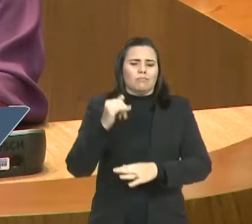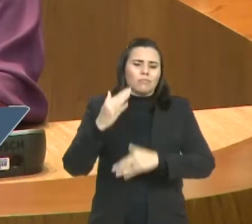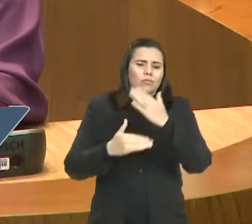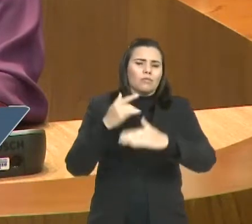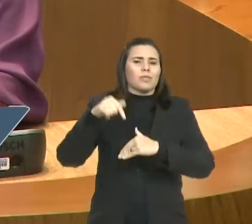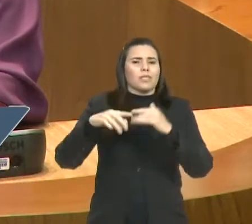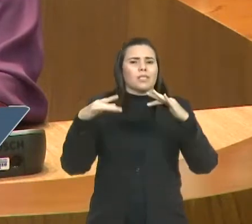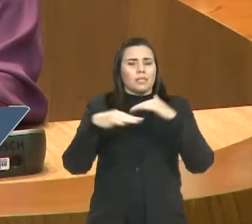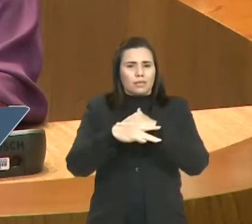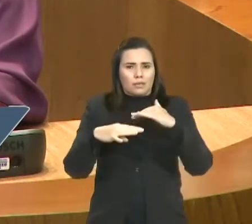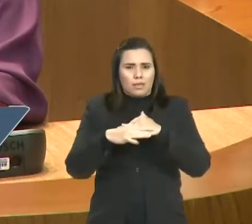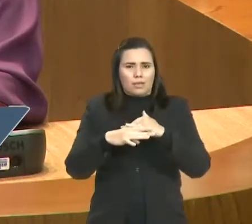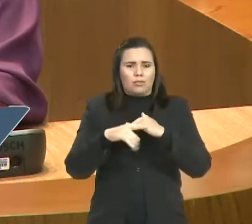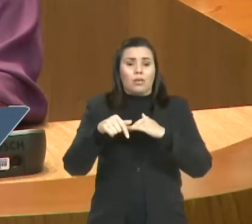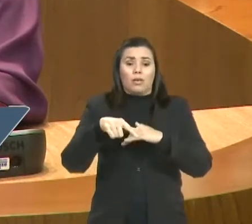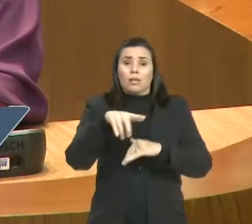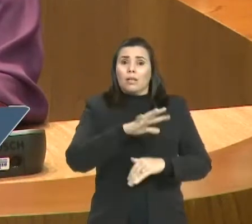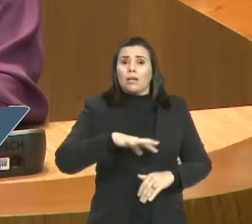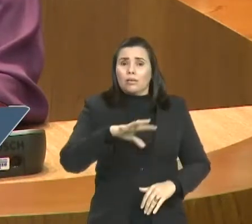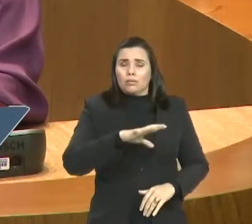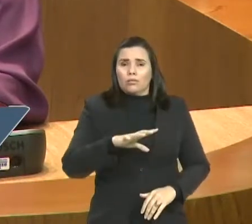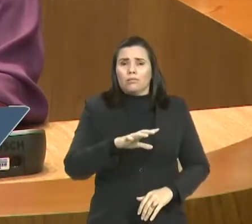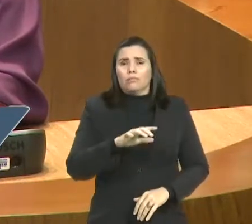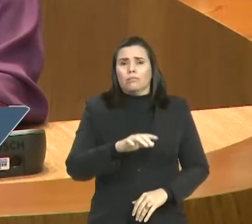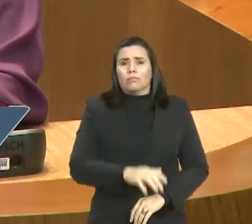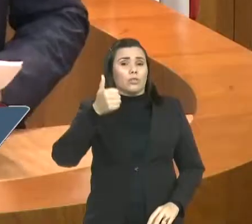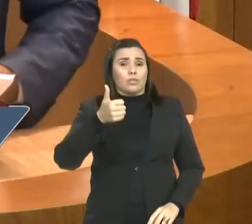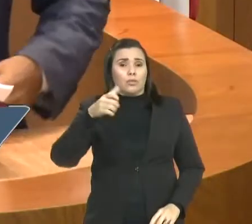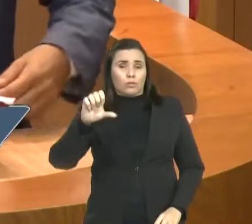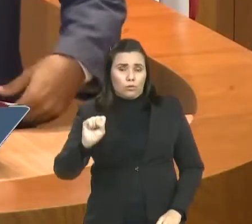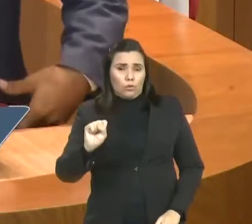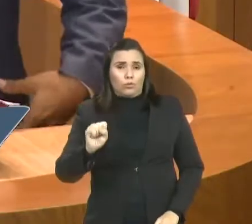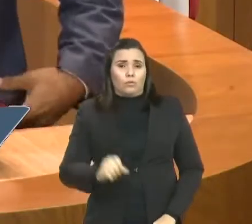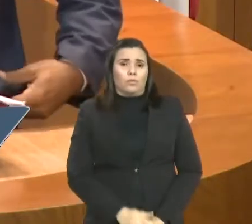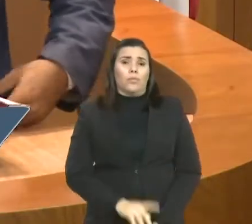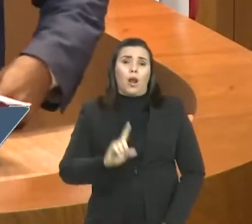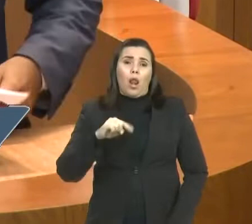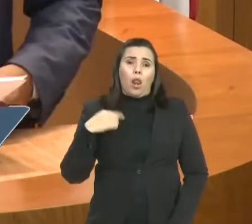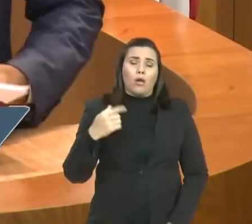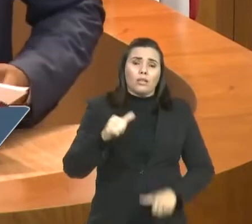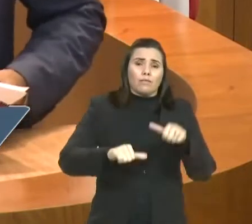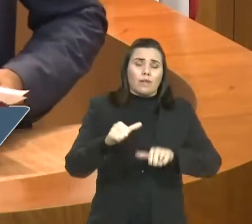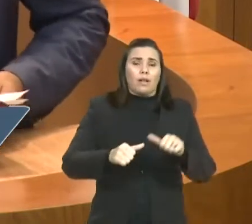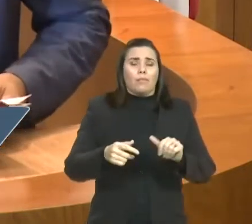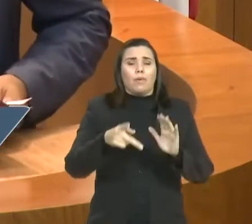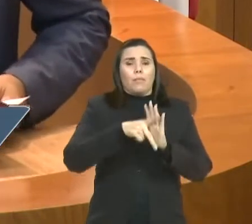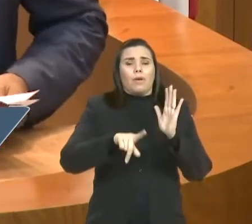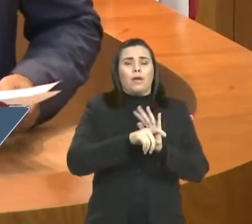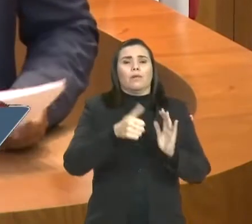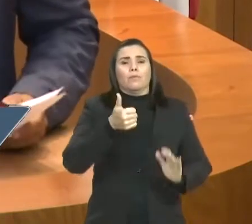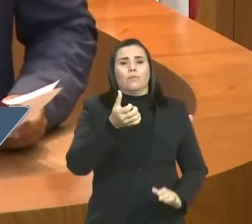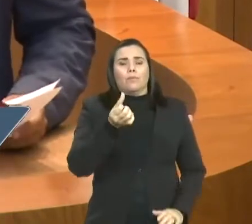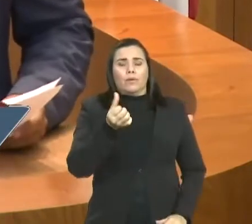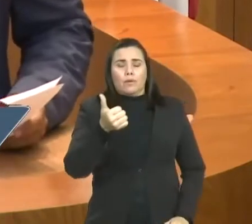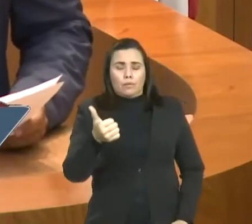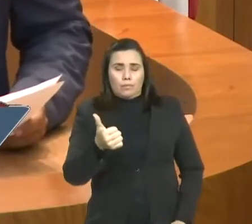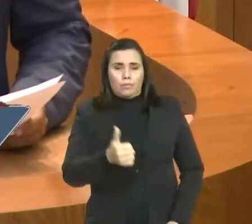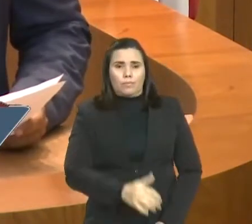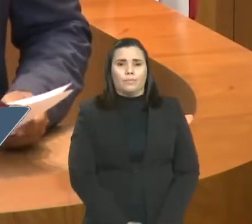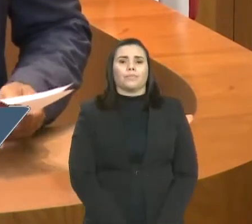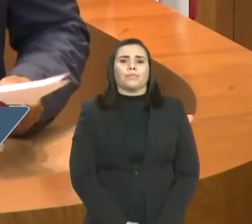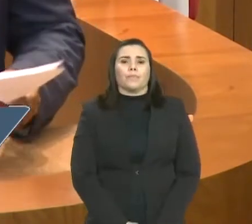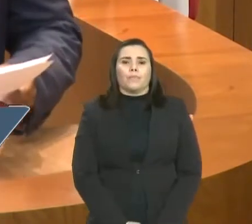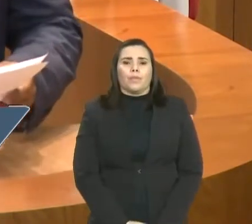cidade, da região e do Maranhão. O deputado Wellington do Curso se manifestou em defesa dos aprovados em